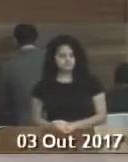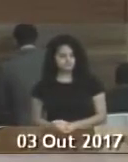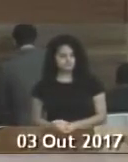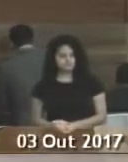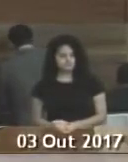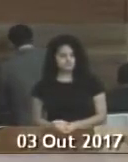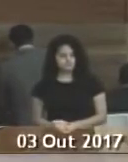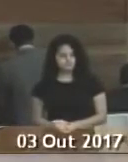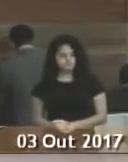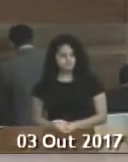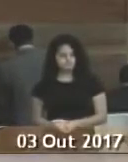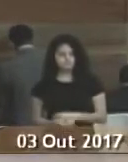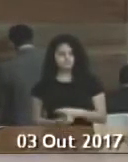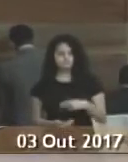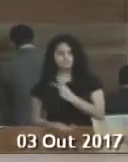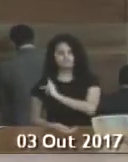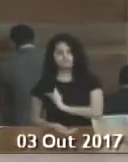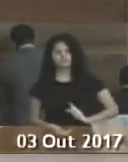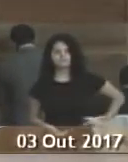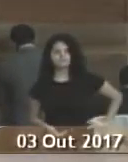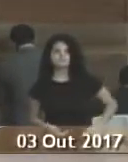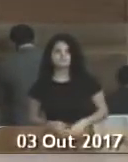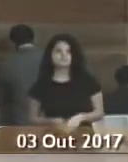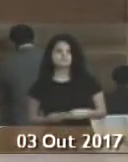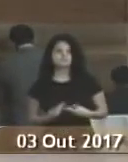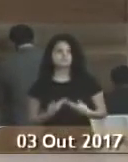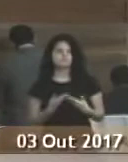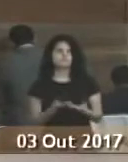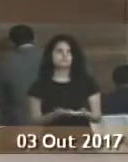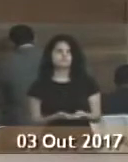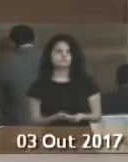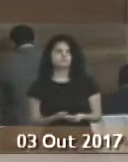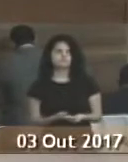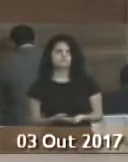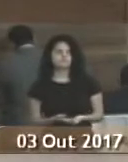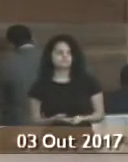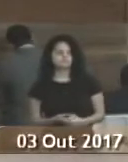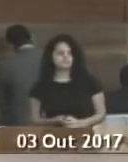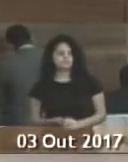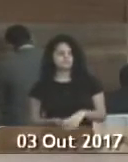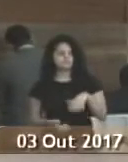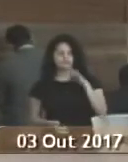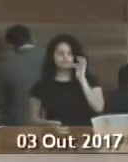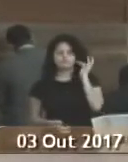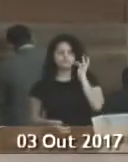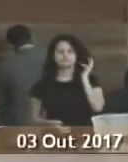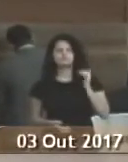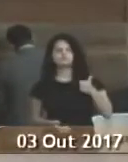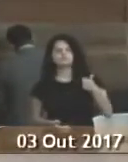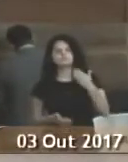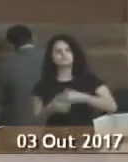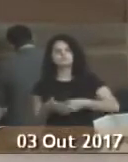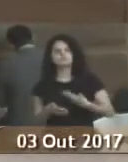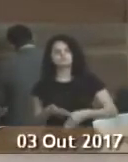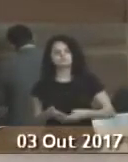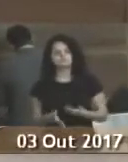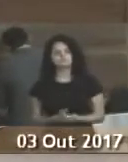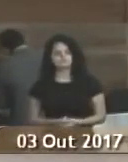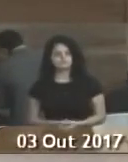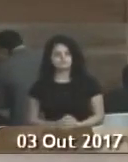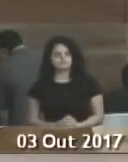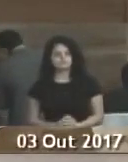legislatura. Em seguida, o senhor presidente designou o vereador Flávio Araújo dos Santos como o primeiro secretário ad